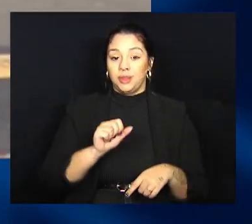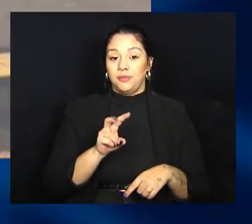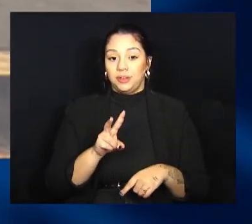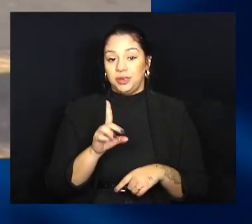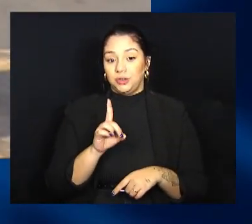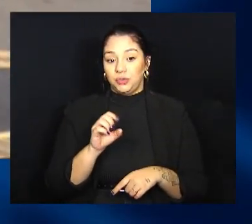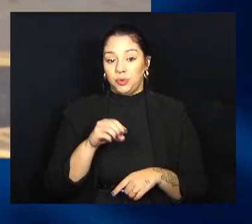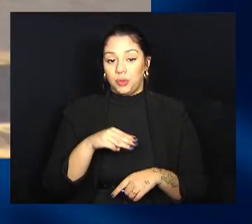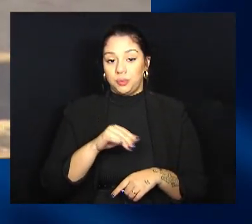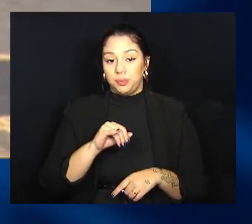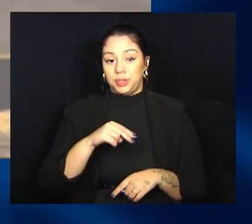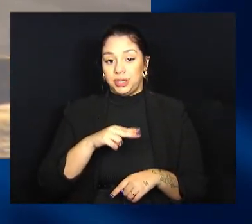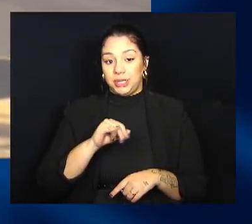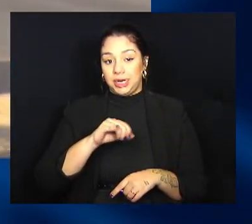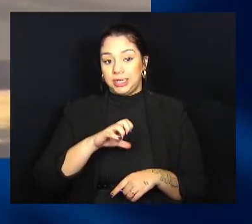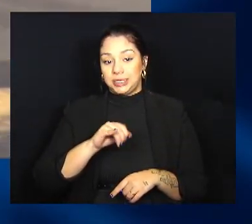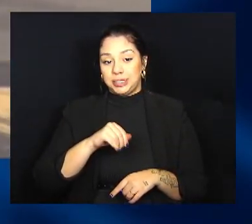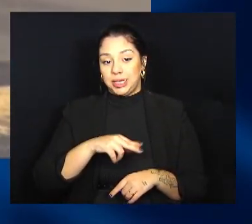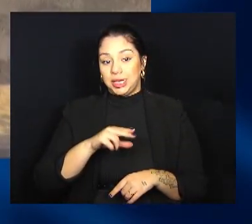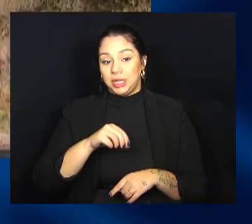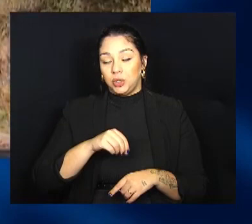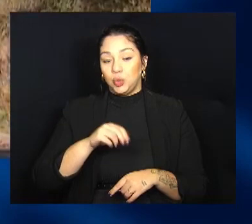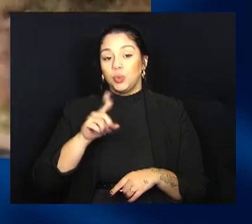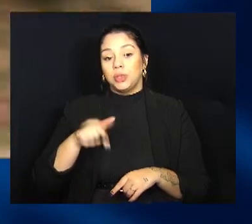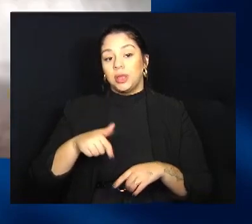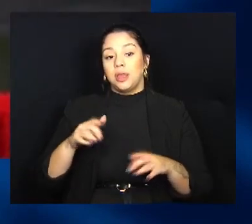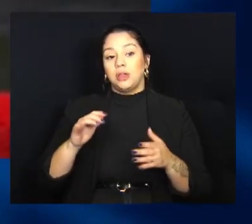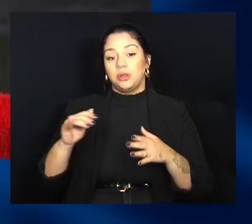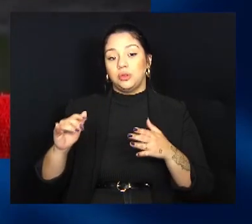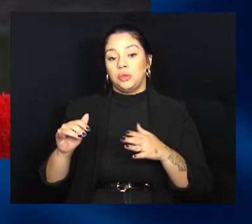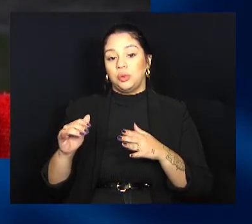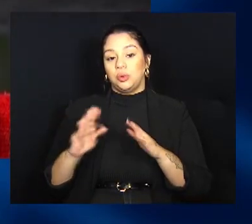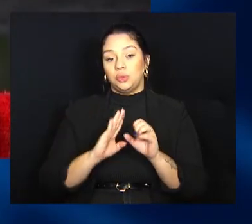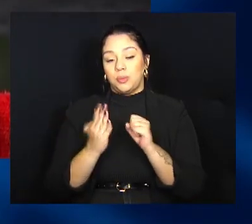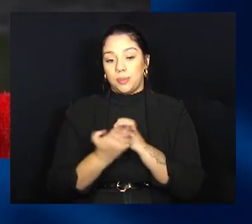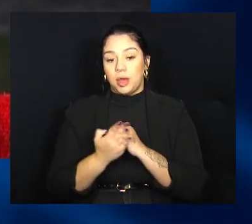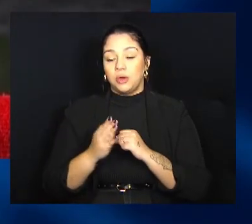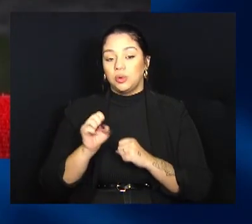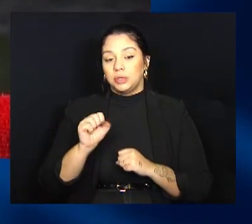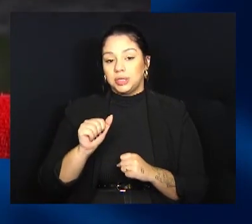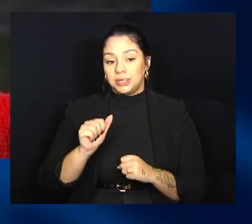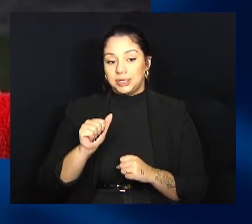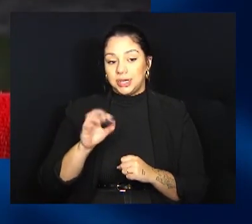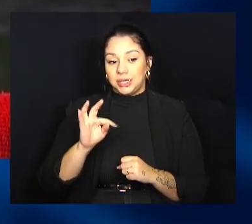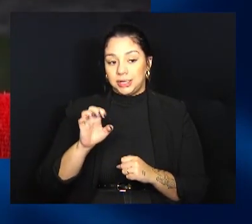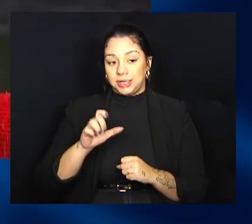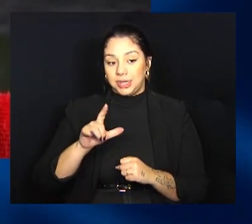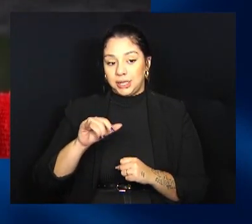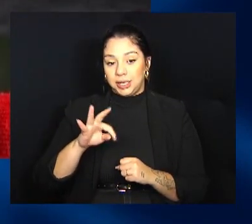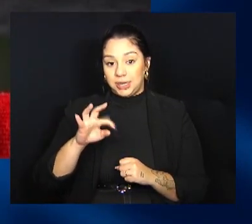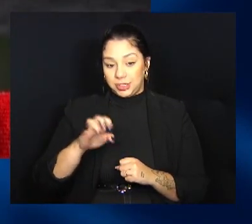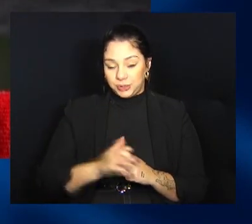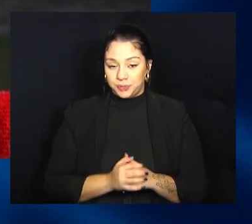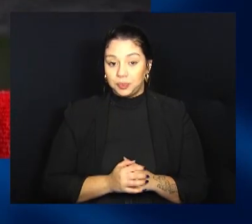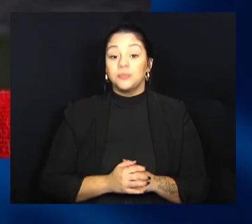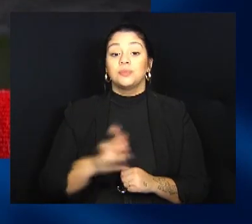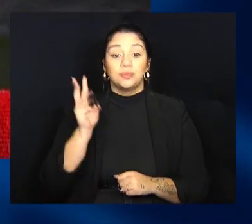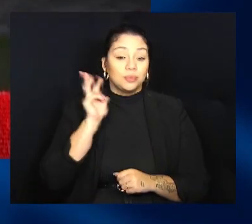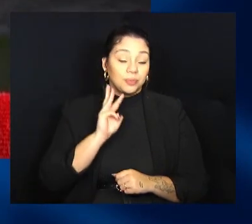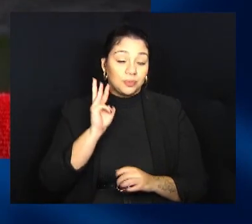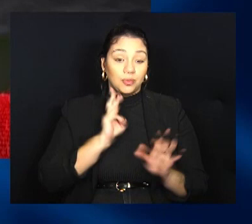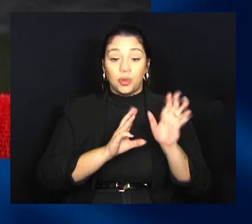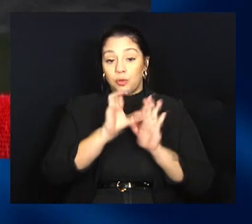Domiciano Perini Neto, no bairro Satélite Íris 2. O vereador Cecílio Santos faz ofício à Sanasa para